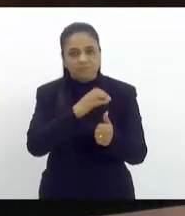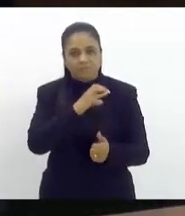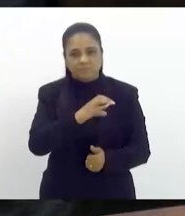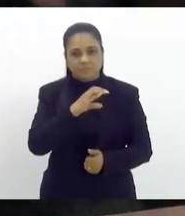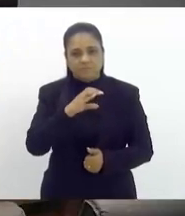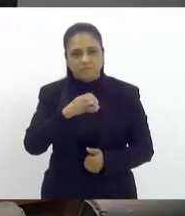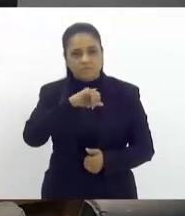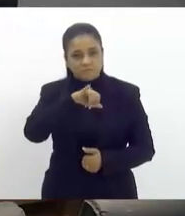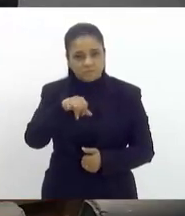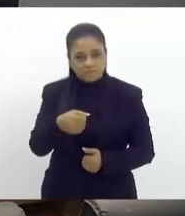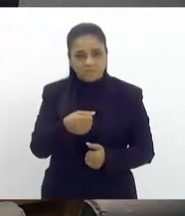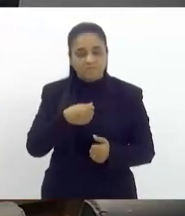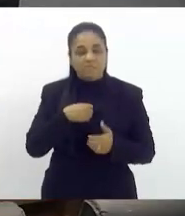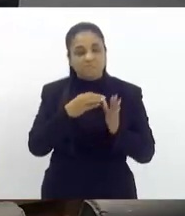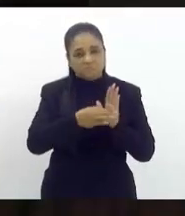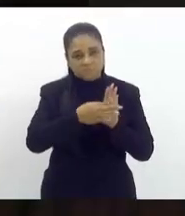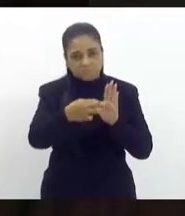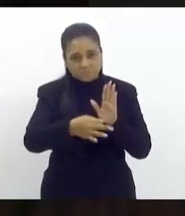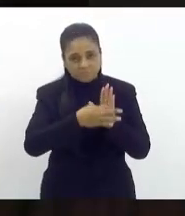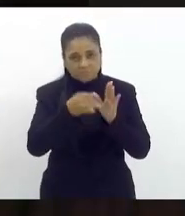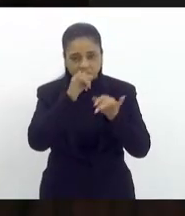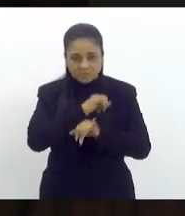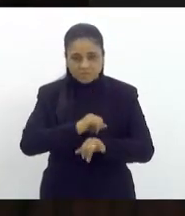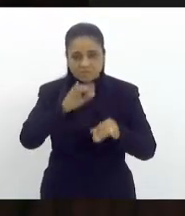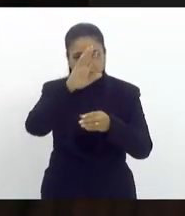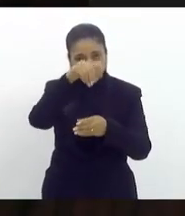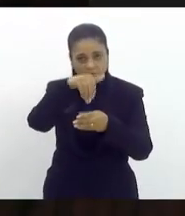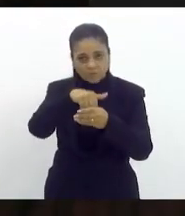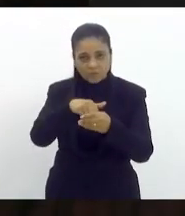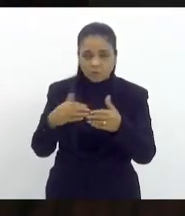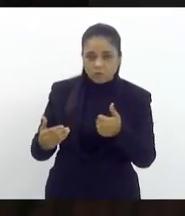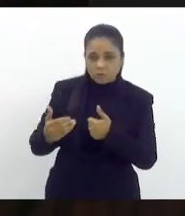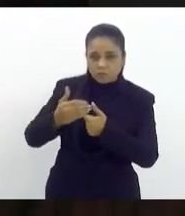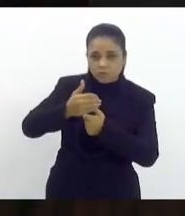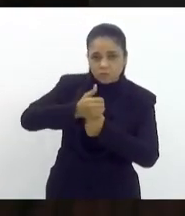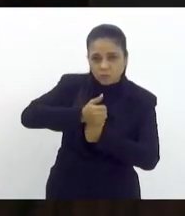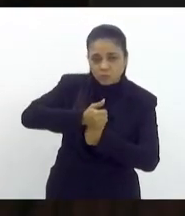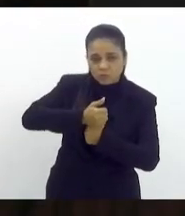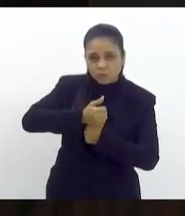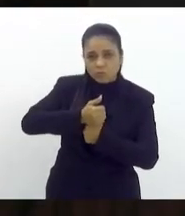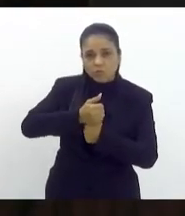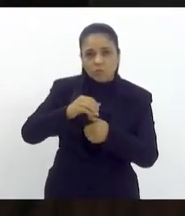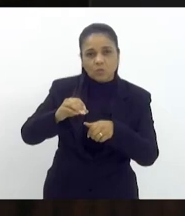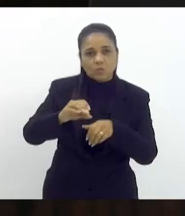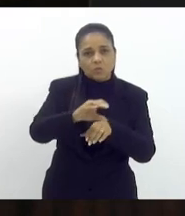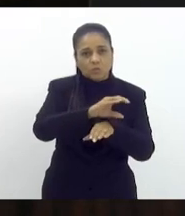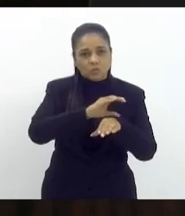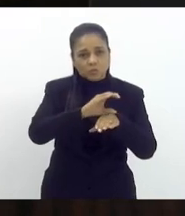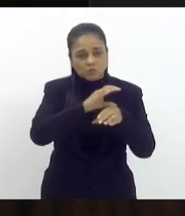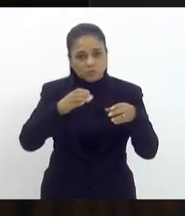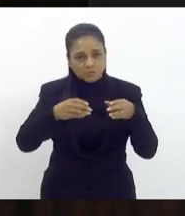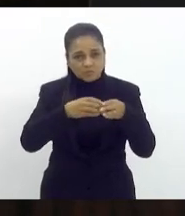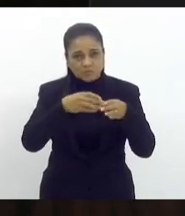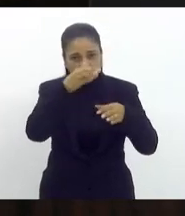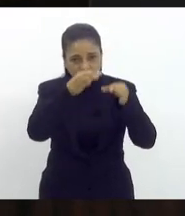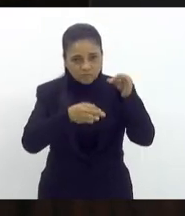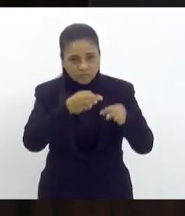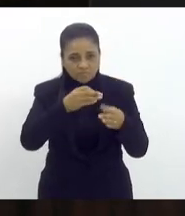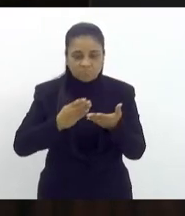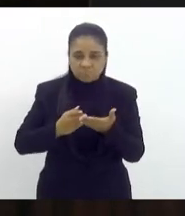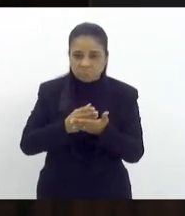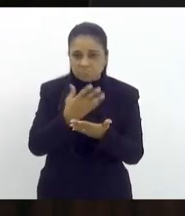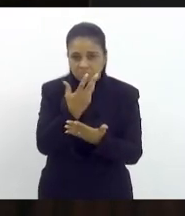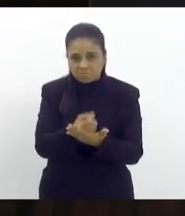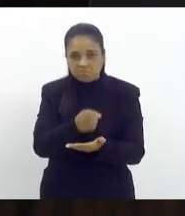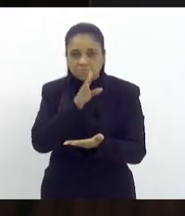com os pareceres emitidos em votação substitutivo da comissão de construção de justiça que a prova